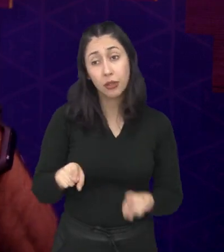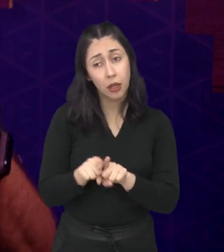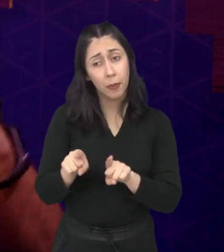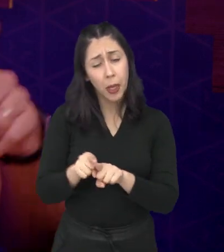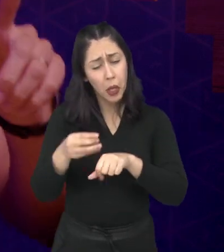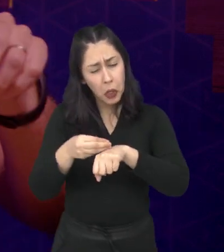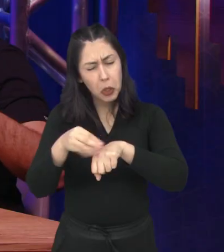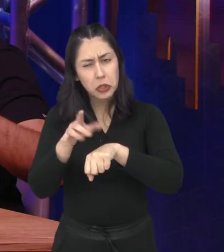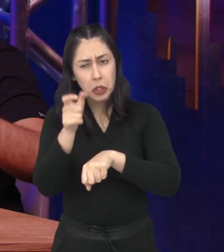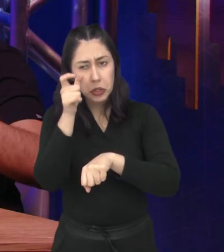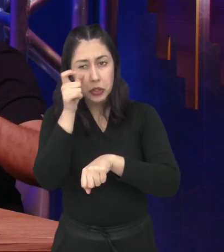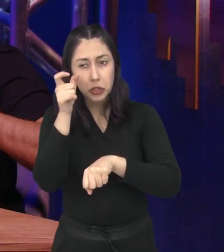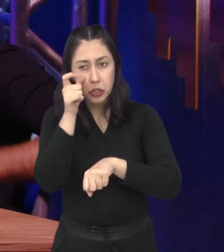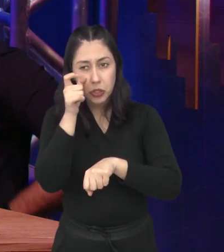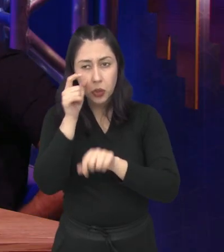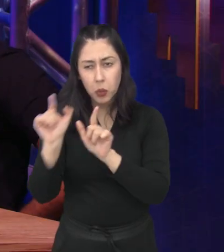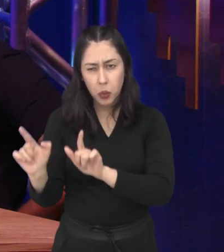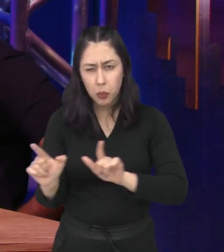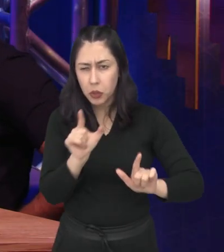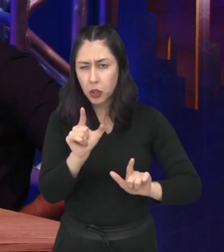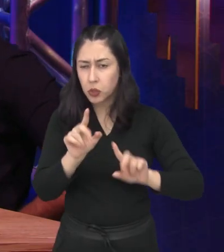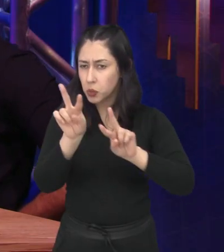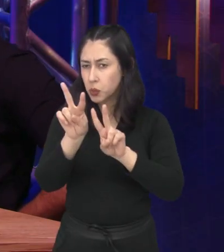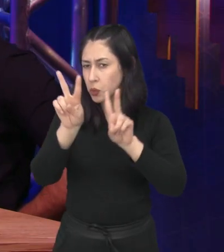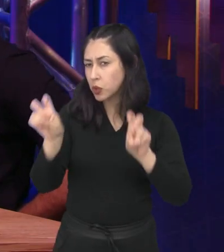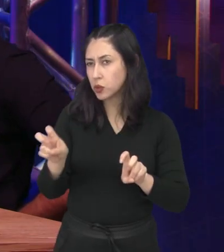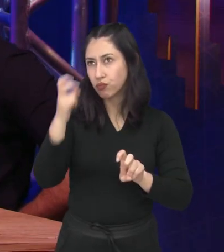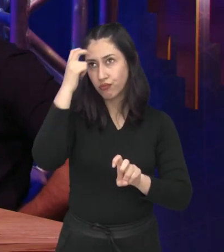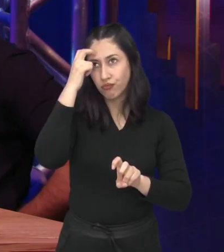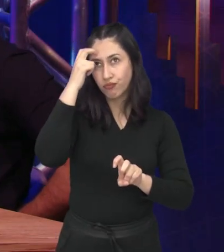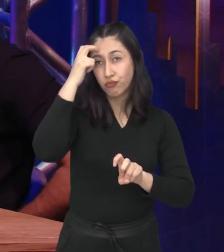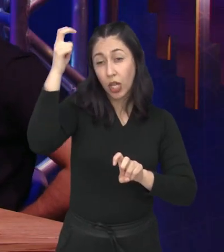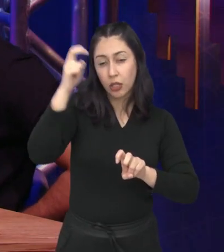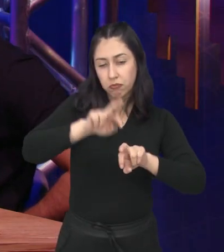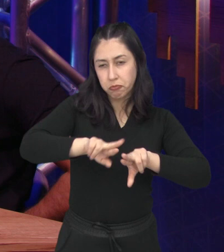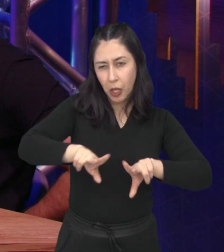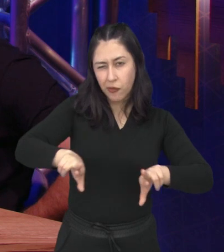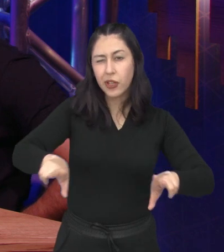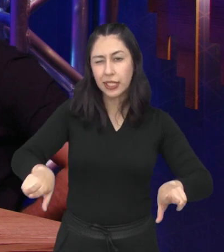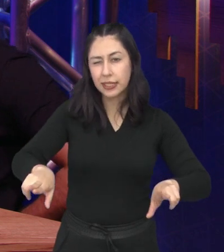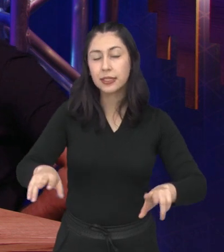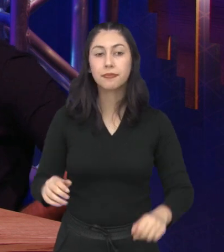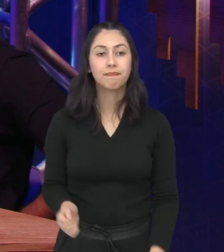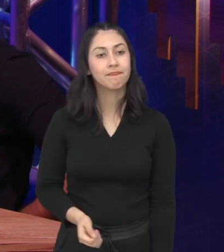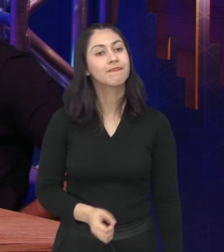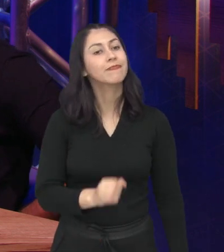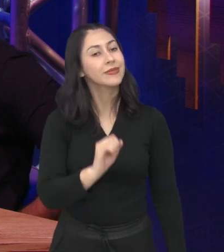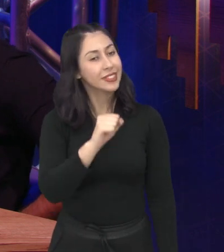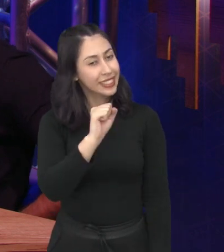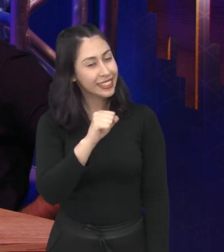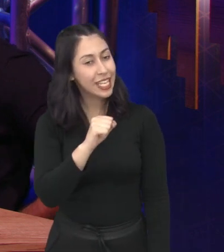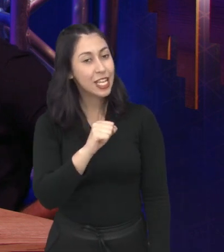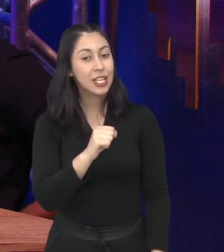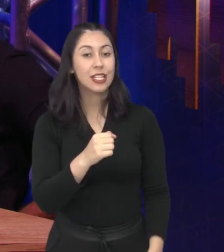inteligências múltiplas para a galera pensar no seu Ikigai, nas suas inteligências. É isso, temos o